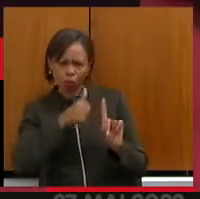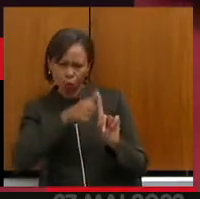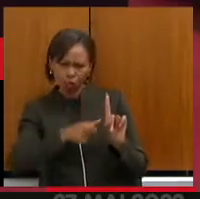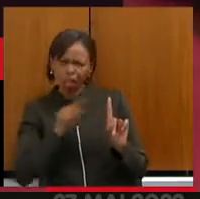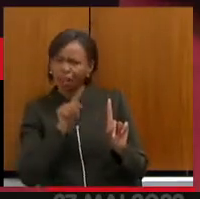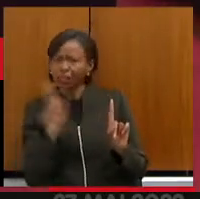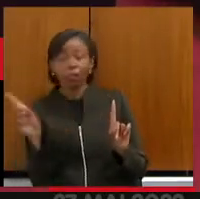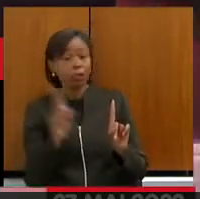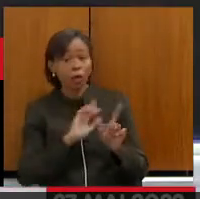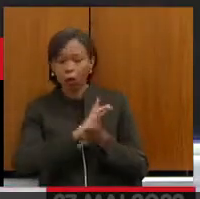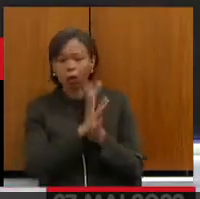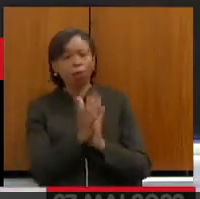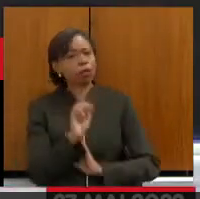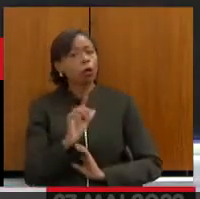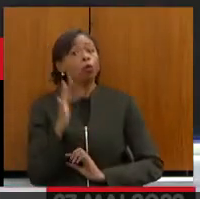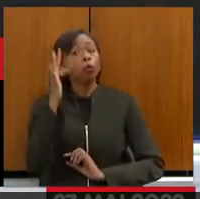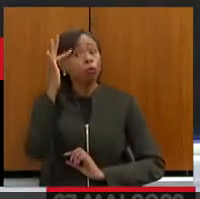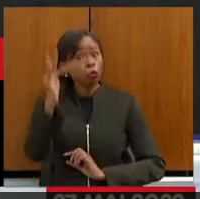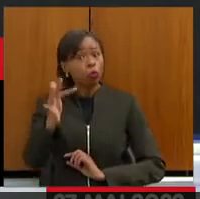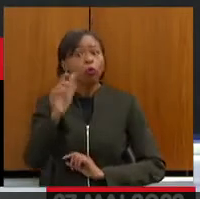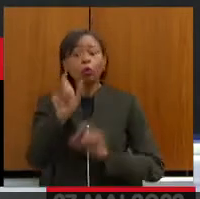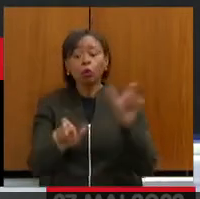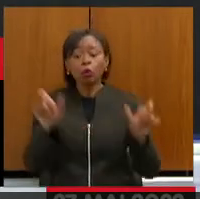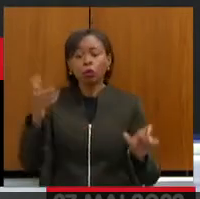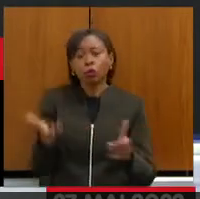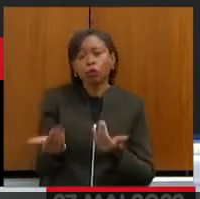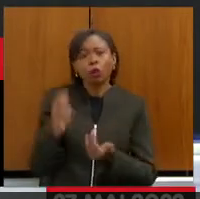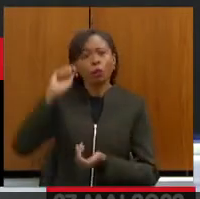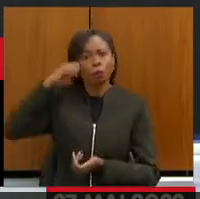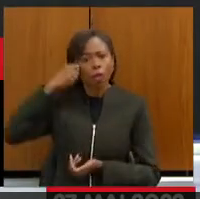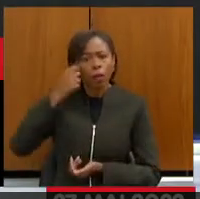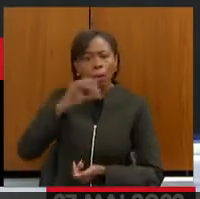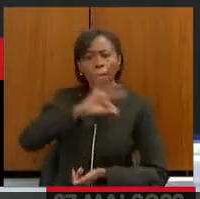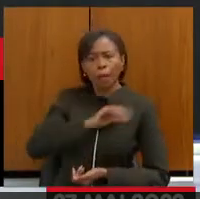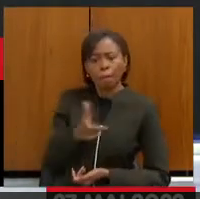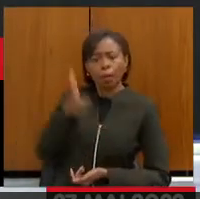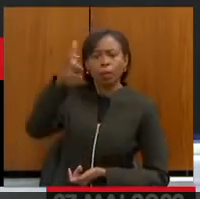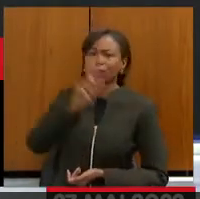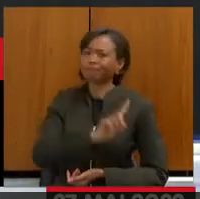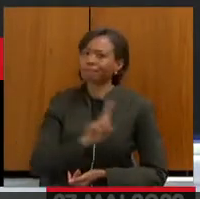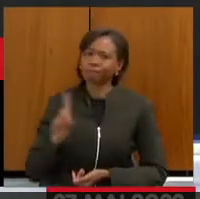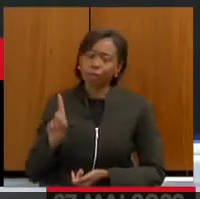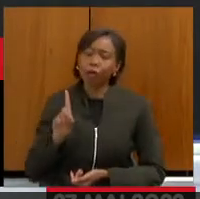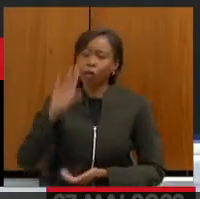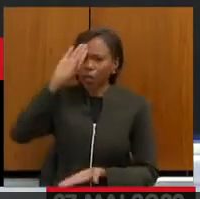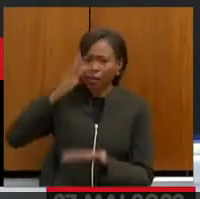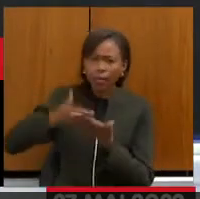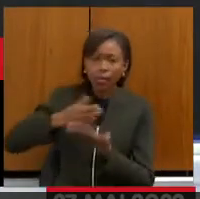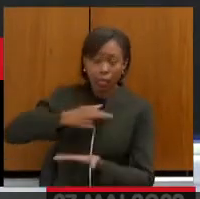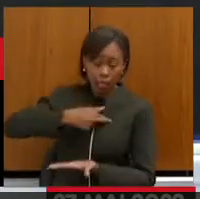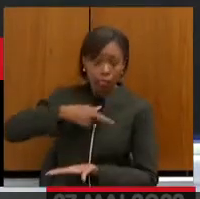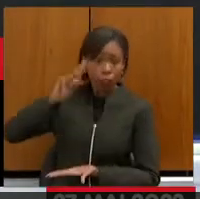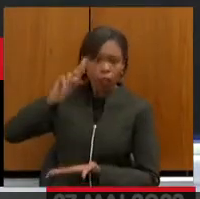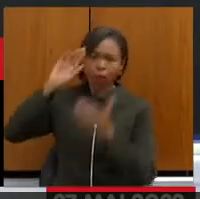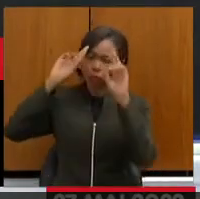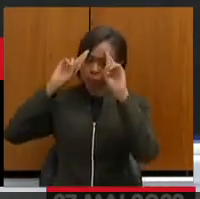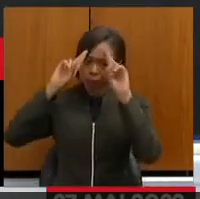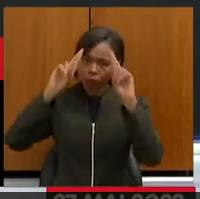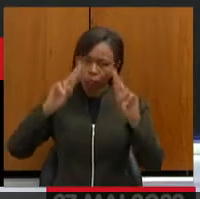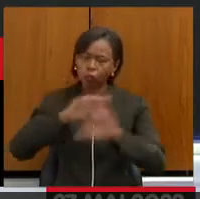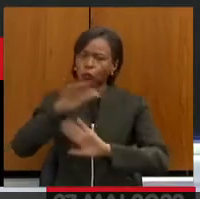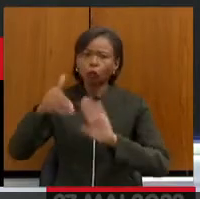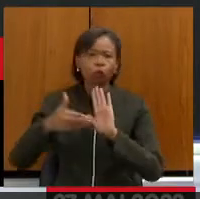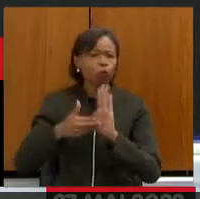de chegar um dia que os nossos jovens negros não sejam mortos pela polícia que todas as crenças religiosas sejam respeitadas que